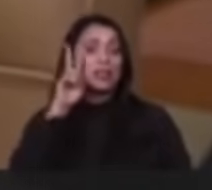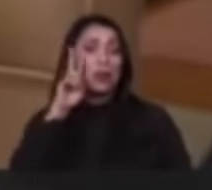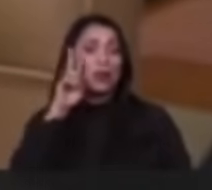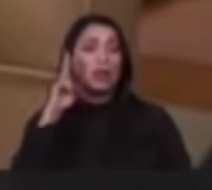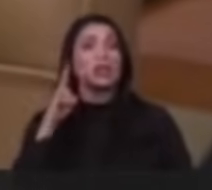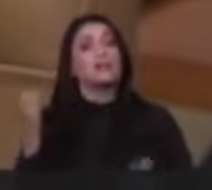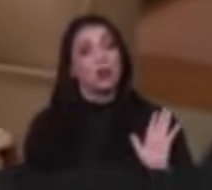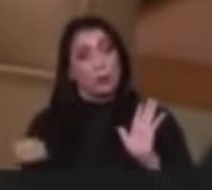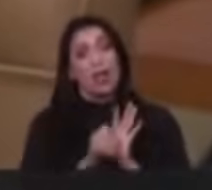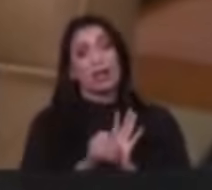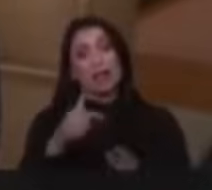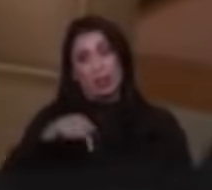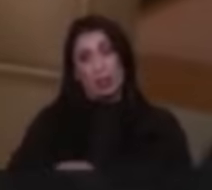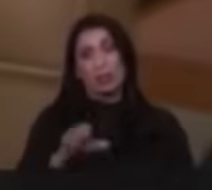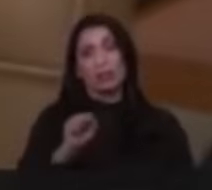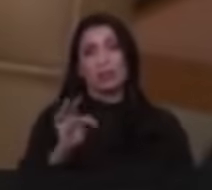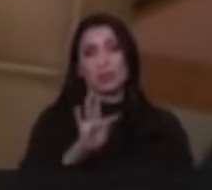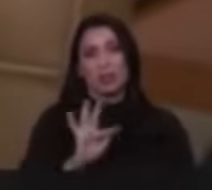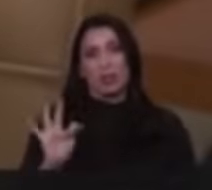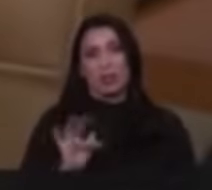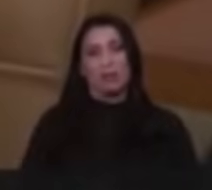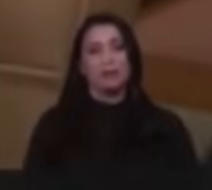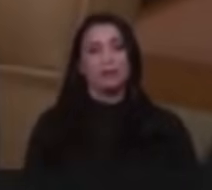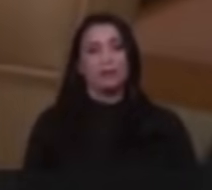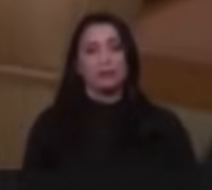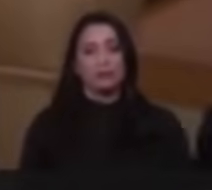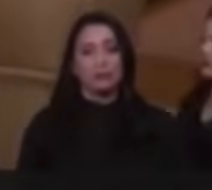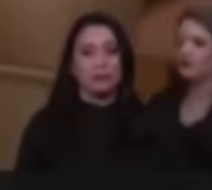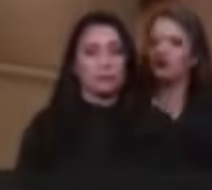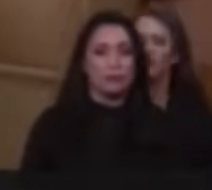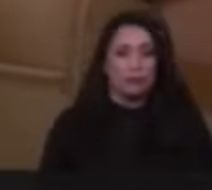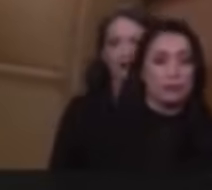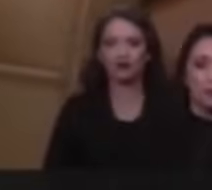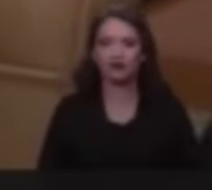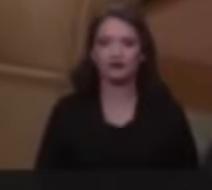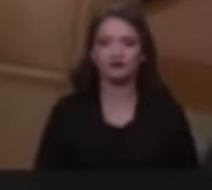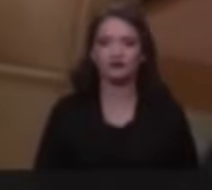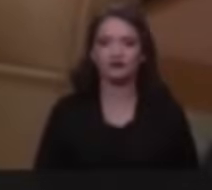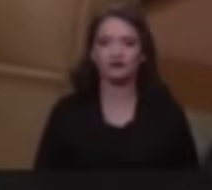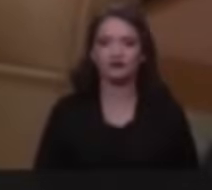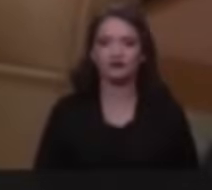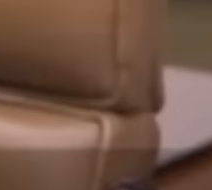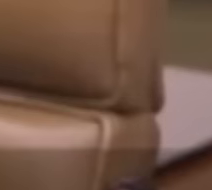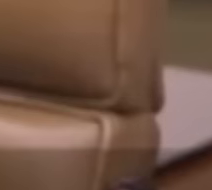anais do Supremo Tribunal Federal. Presidente, como eu disse anteriormente,